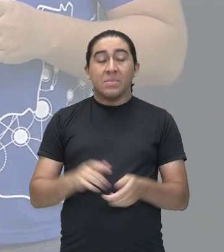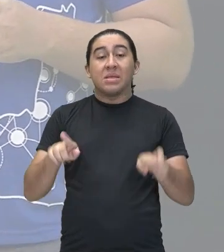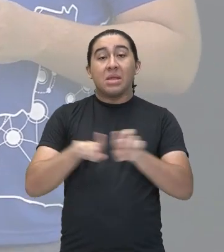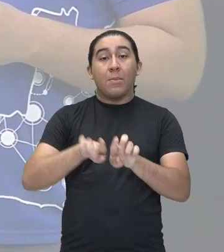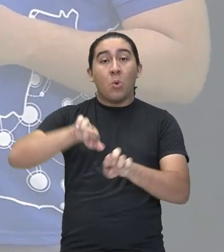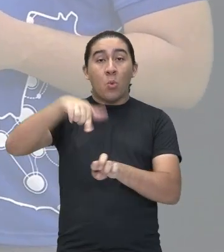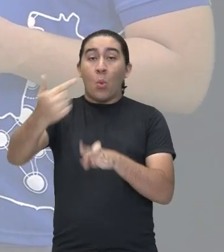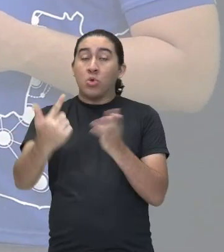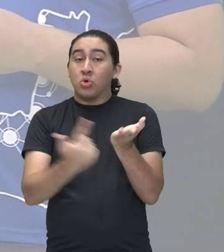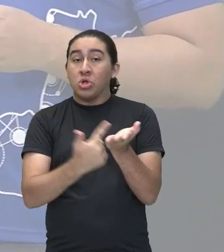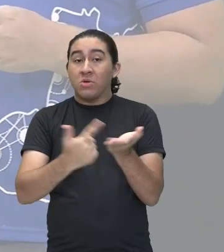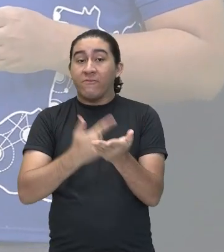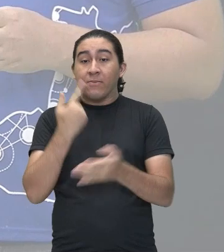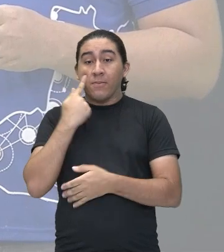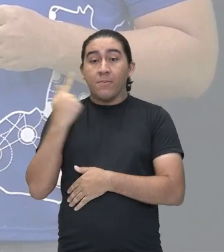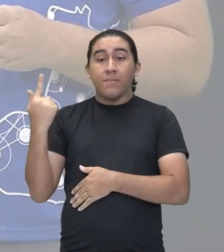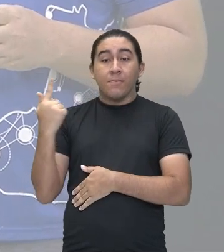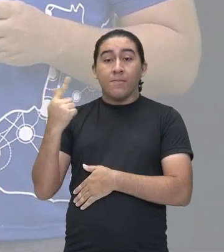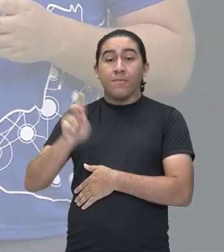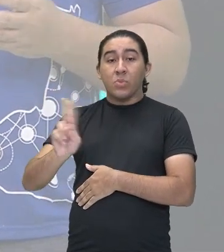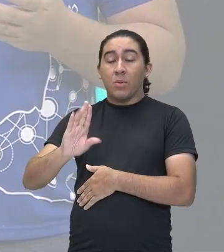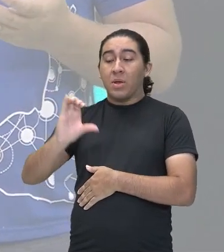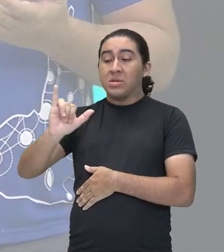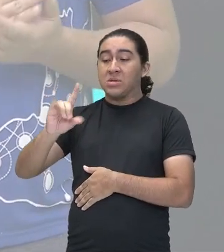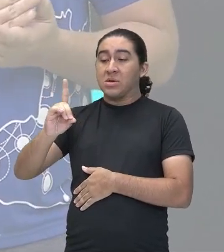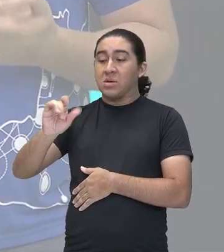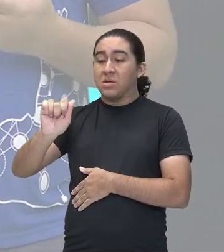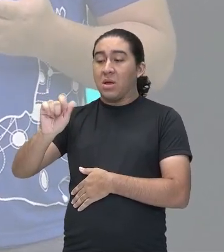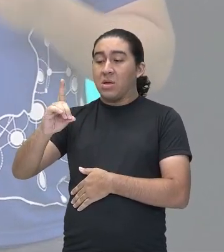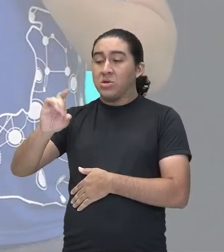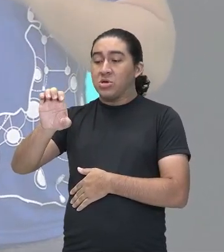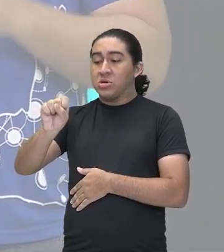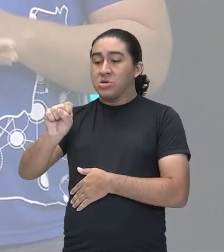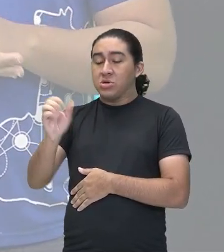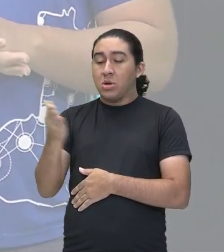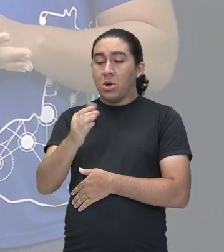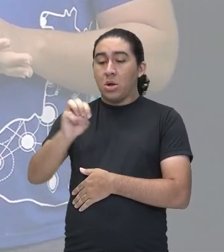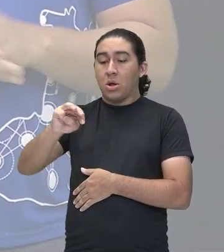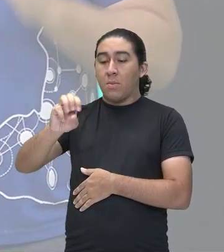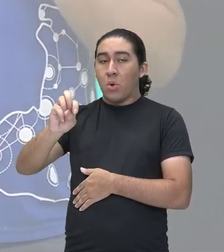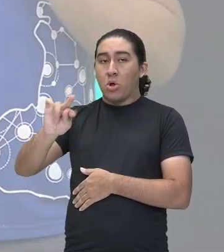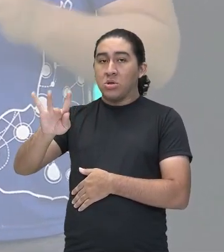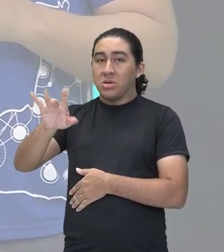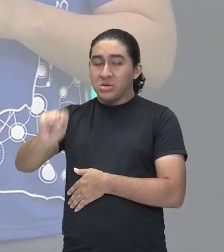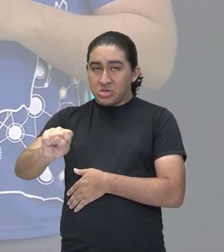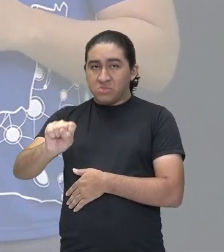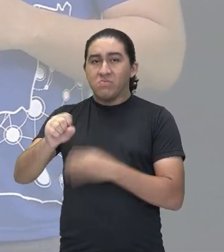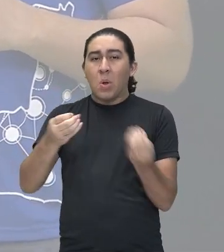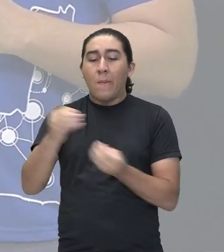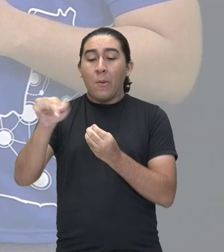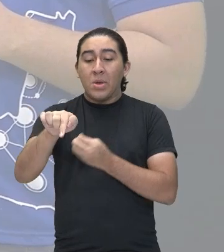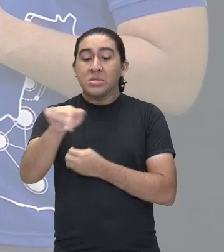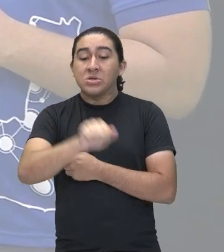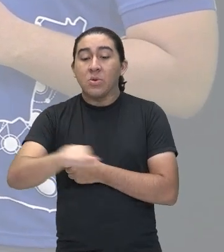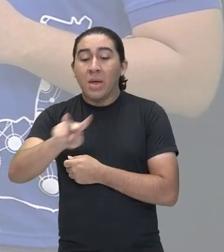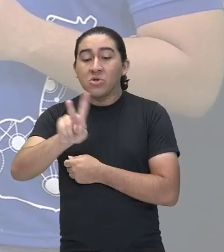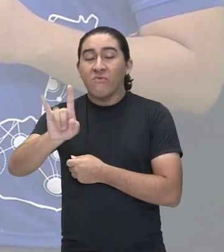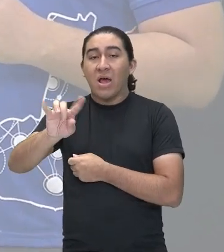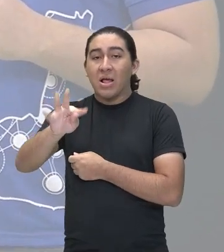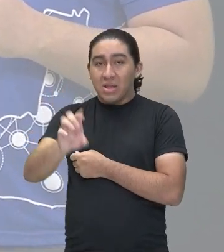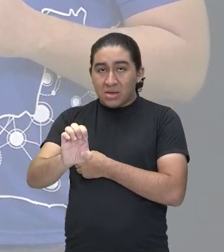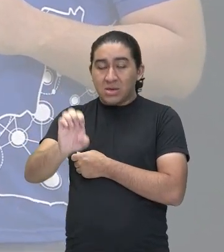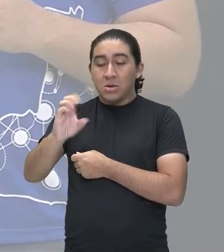Mortas, que vai retratar exatamente a decadência ali da região do Vale do Paraíba. Percebam que essa